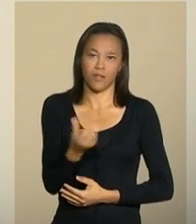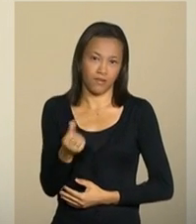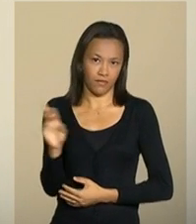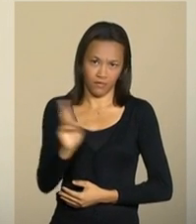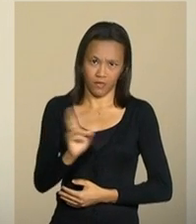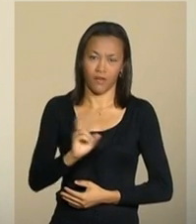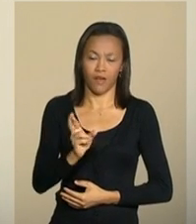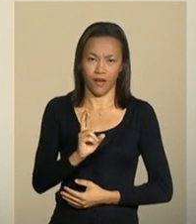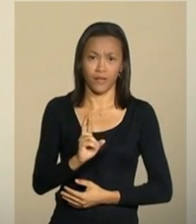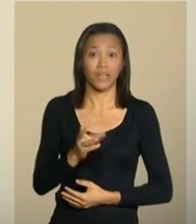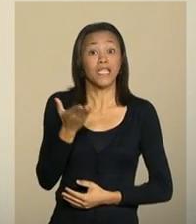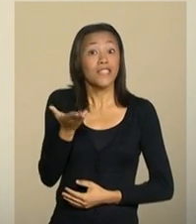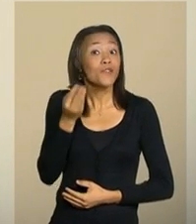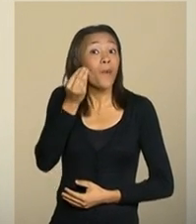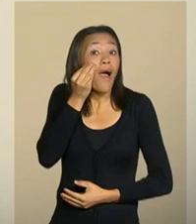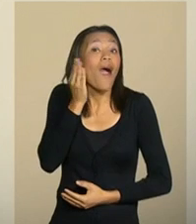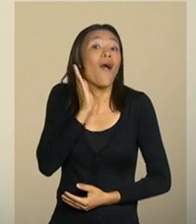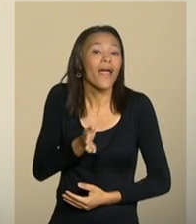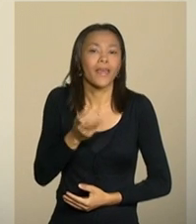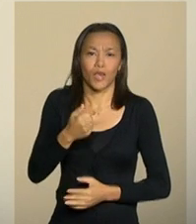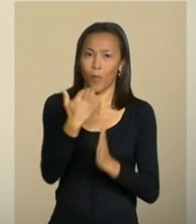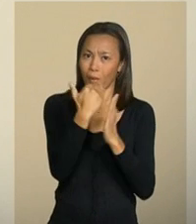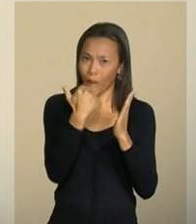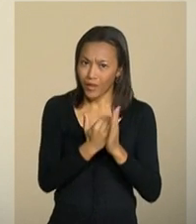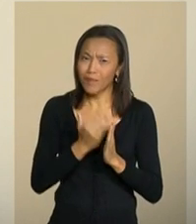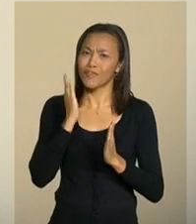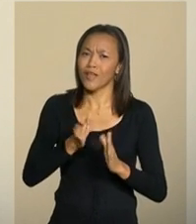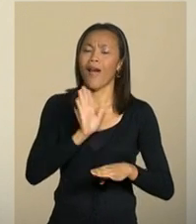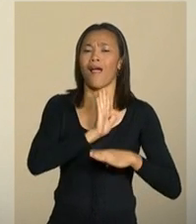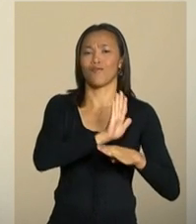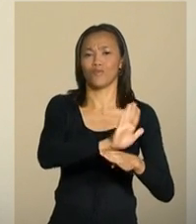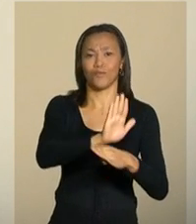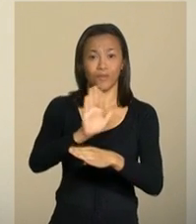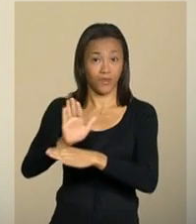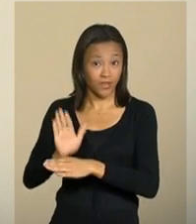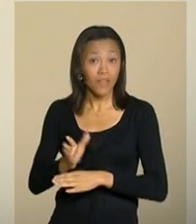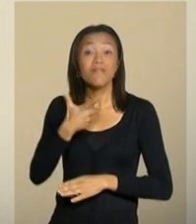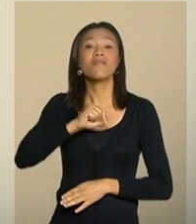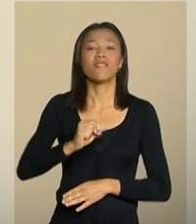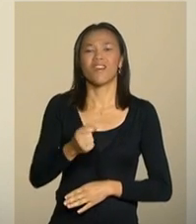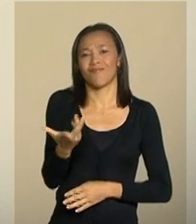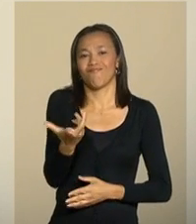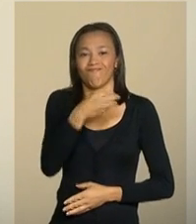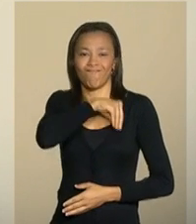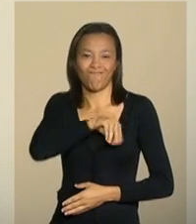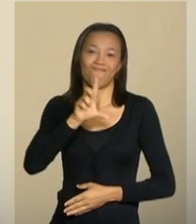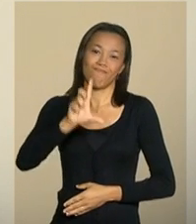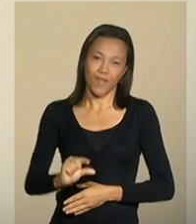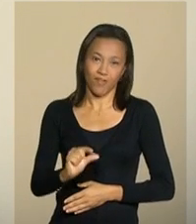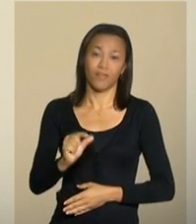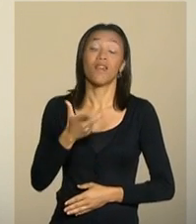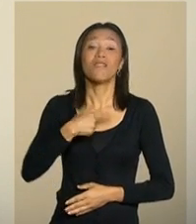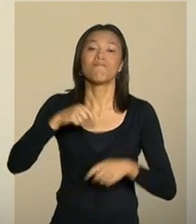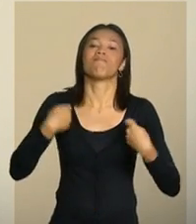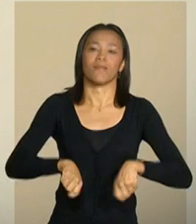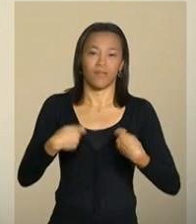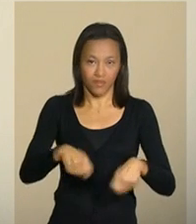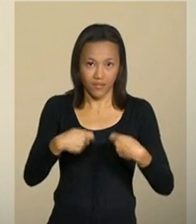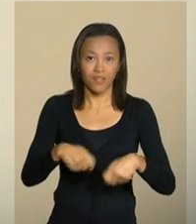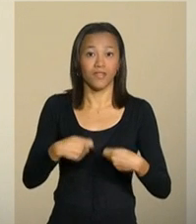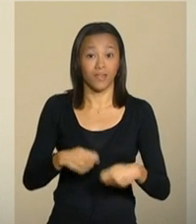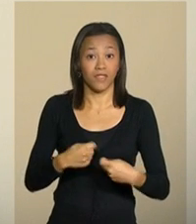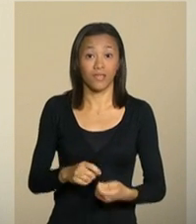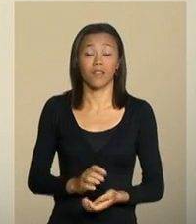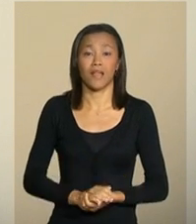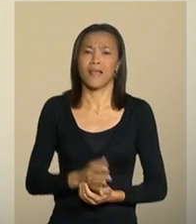1.600 Isso mostra que o programa está ajudando Luciano quem ganha menos quem realmente precisa